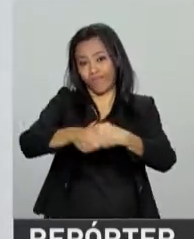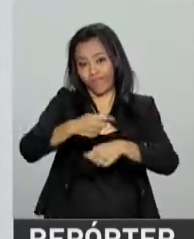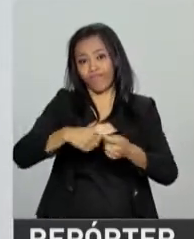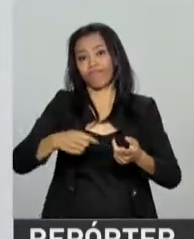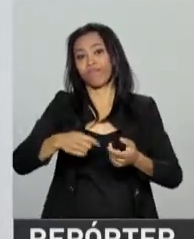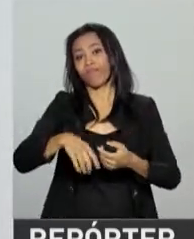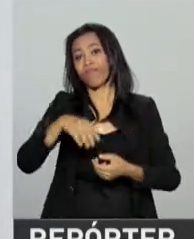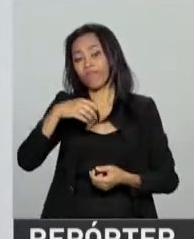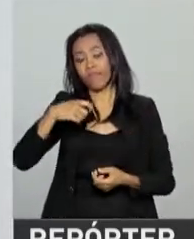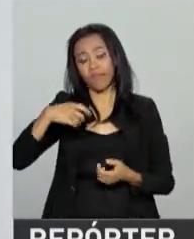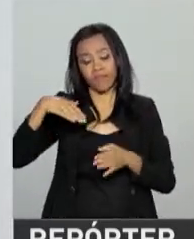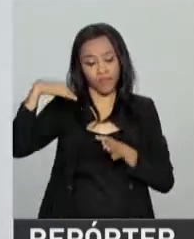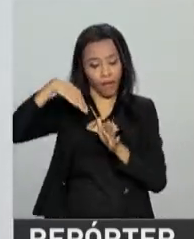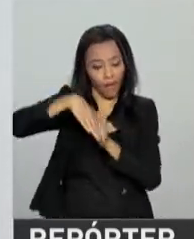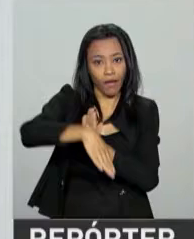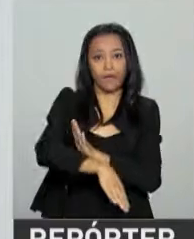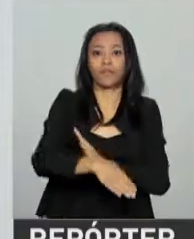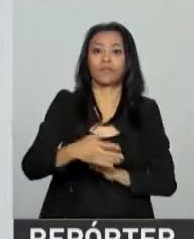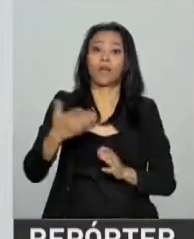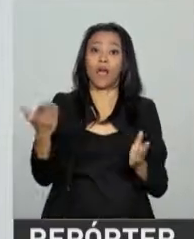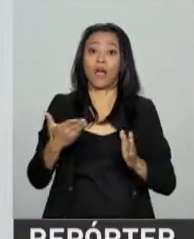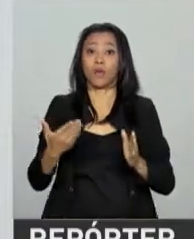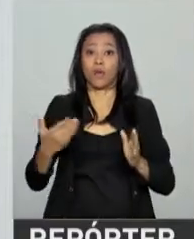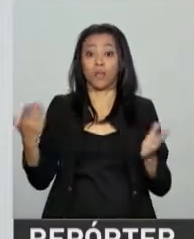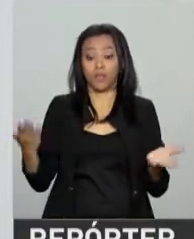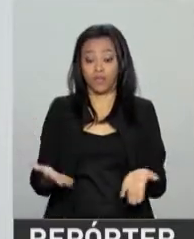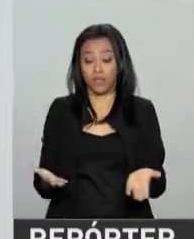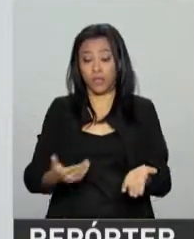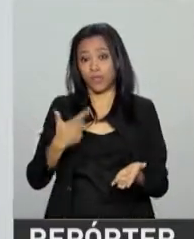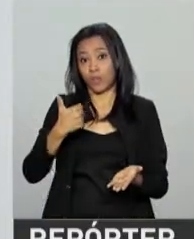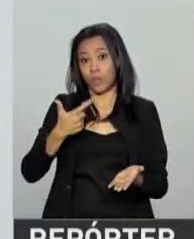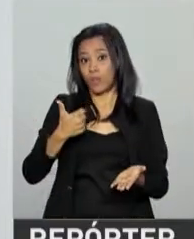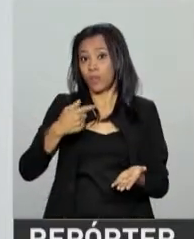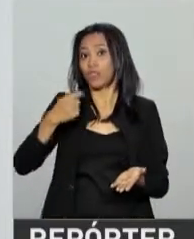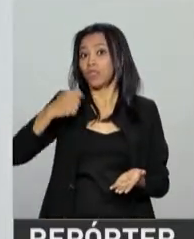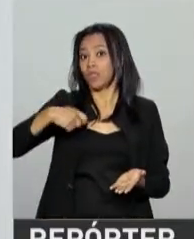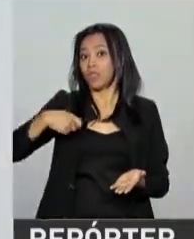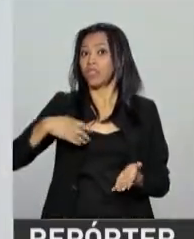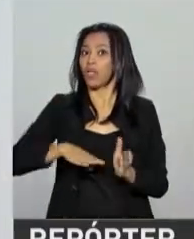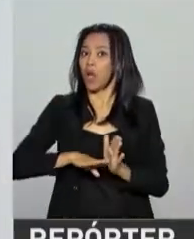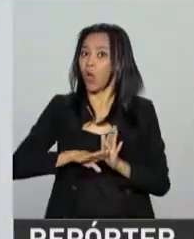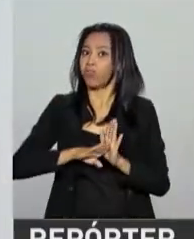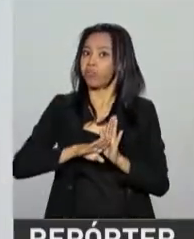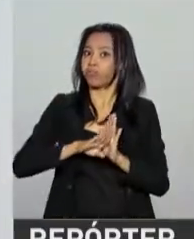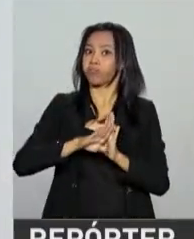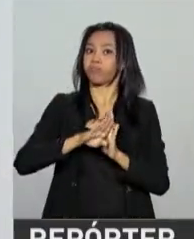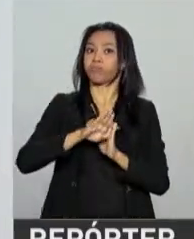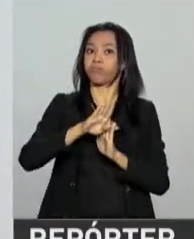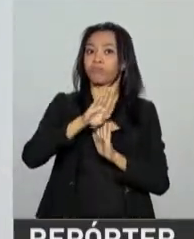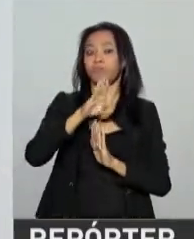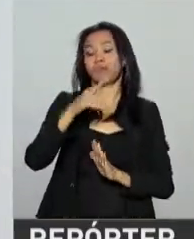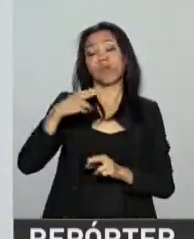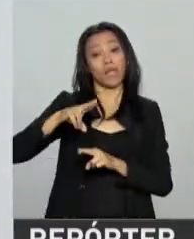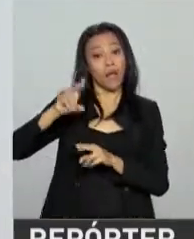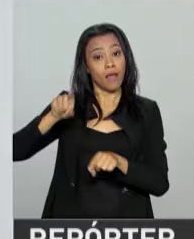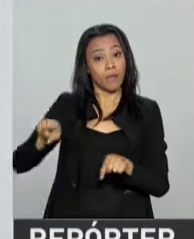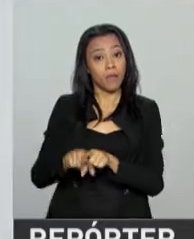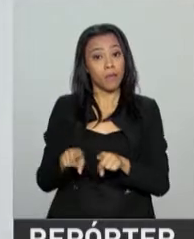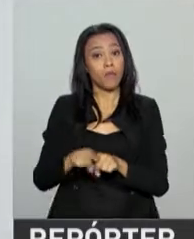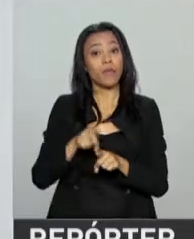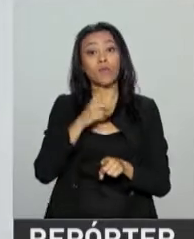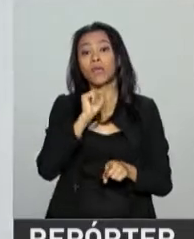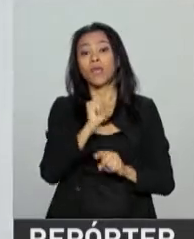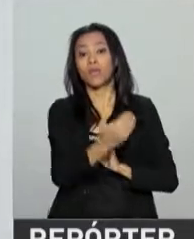consecutivas nós já estamos no décimo segundo mês de alta também consecutiva medidas legislativas também que foram tomadas no